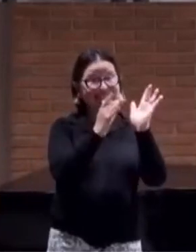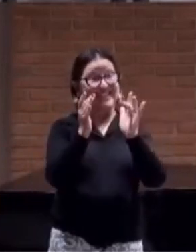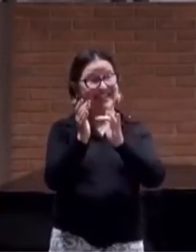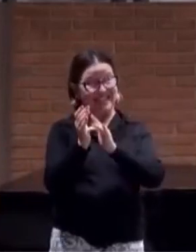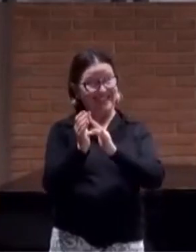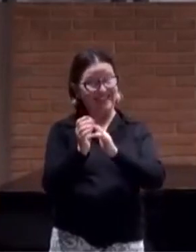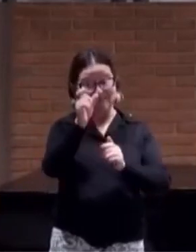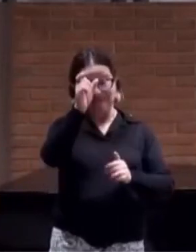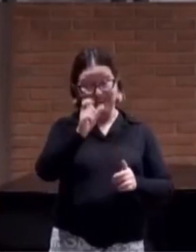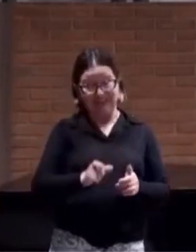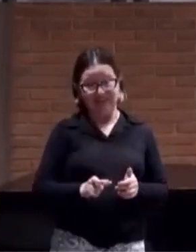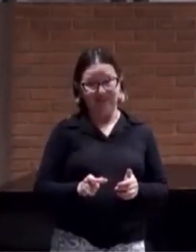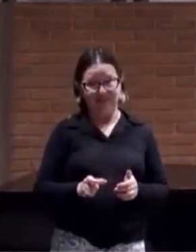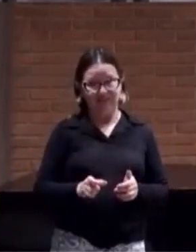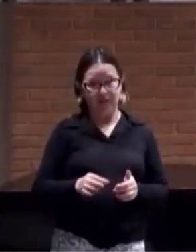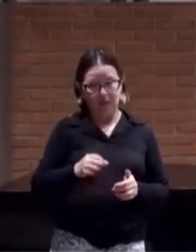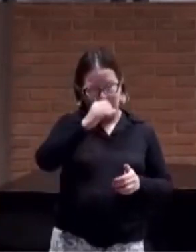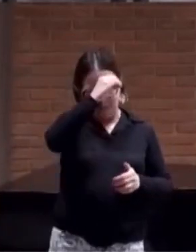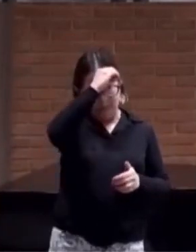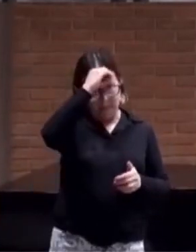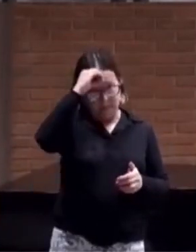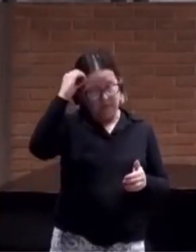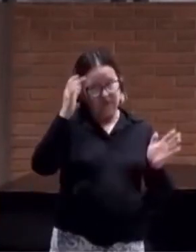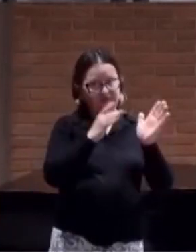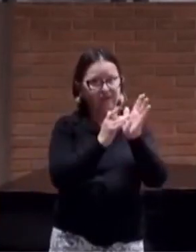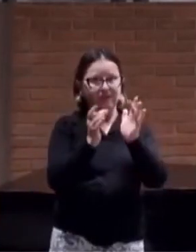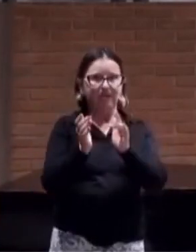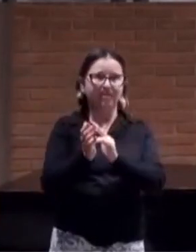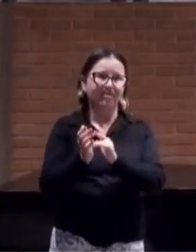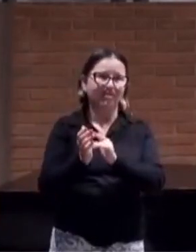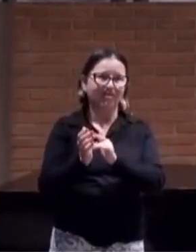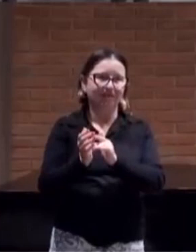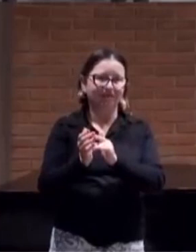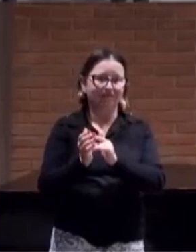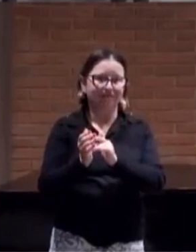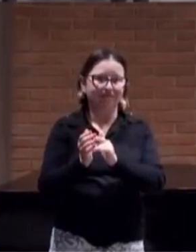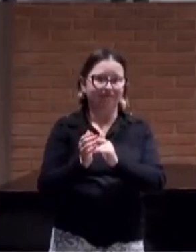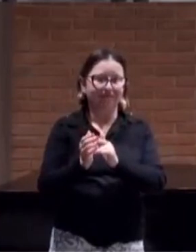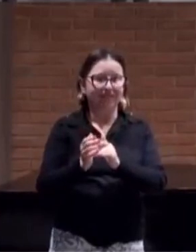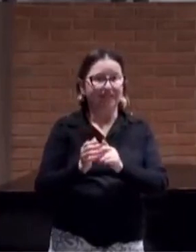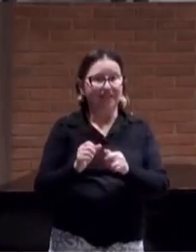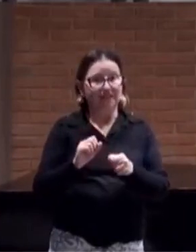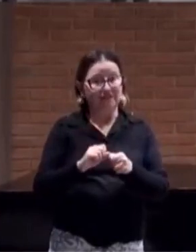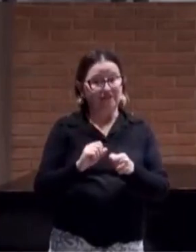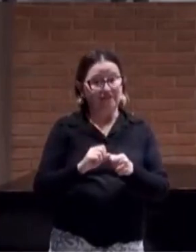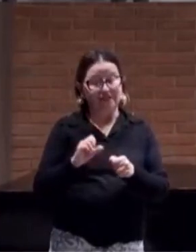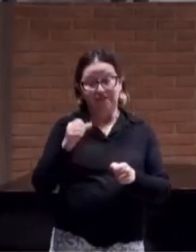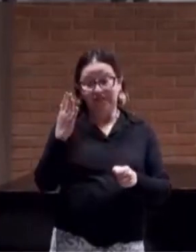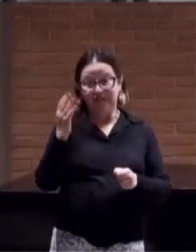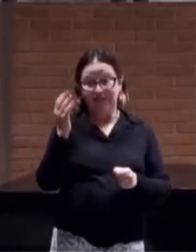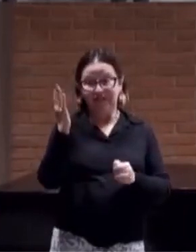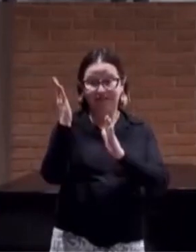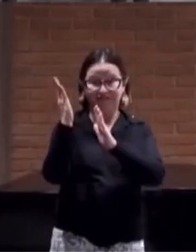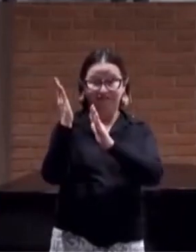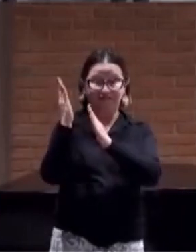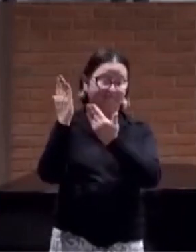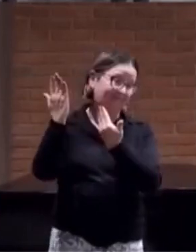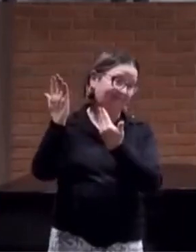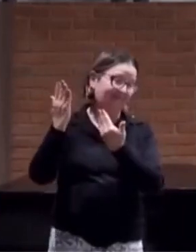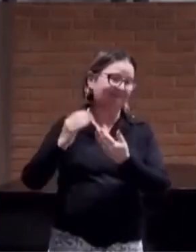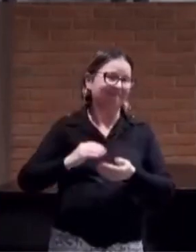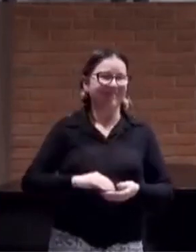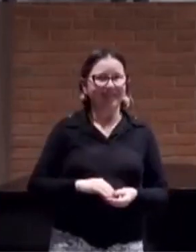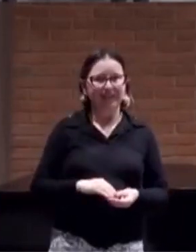E a ignorância de Jesus gera escândalos. Porque você começa